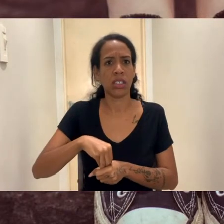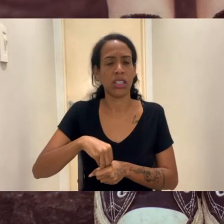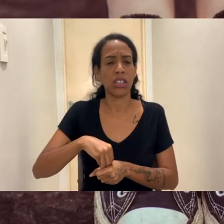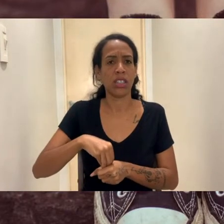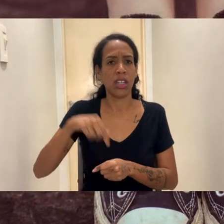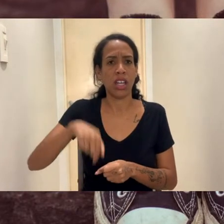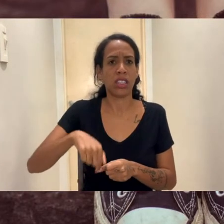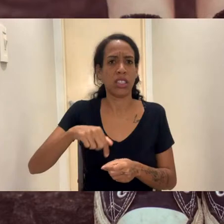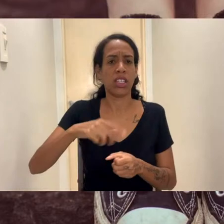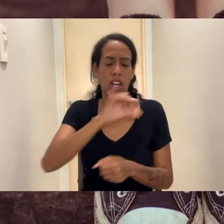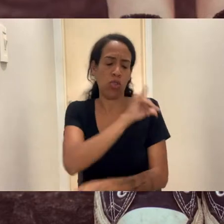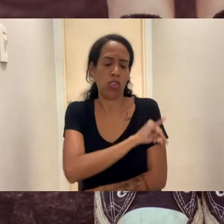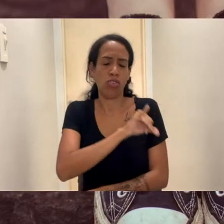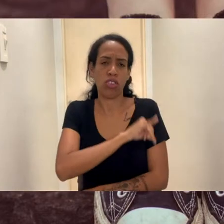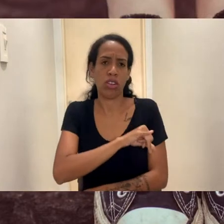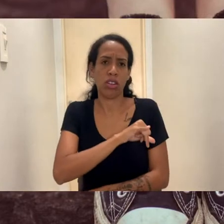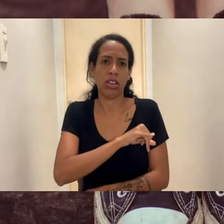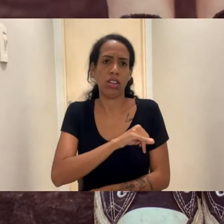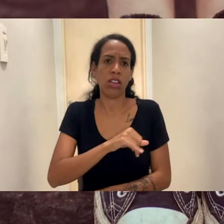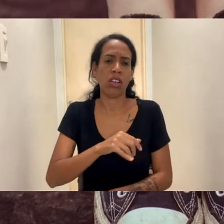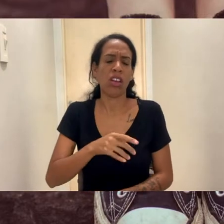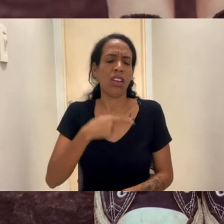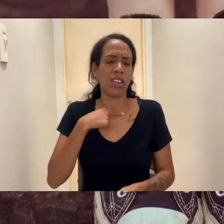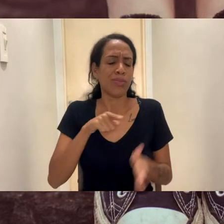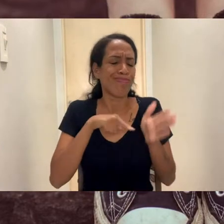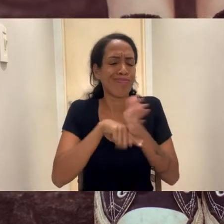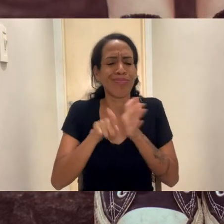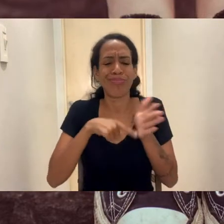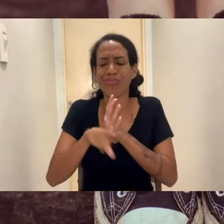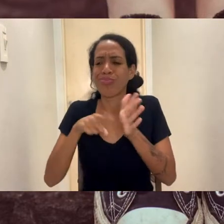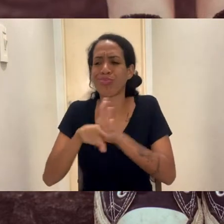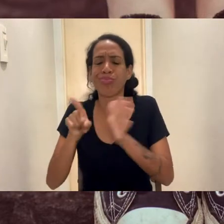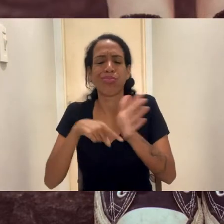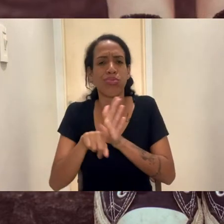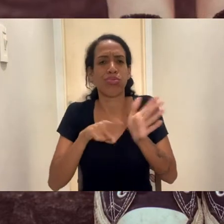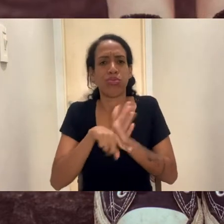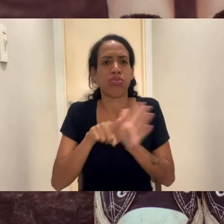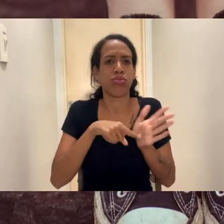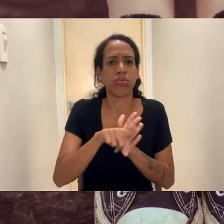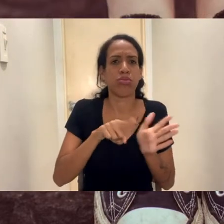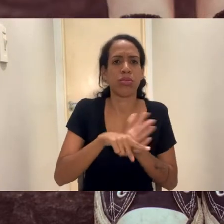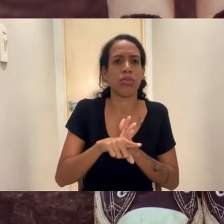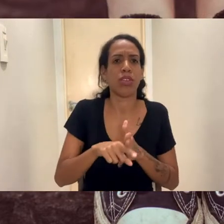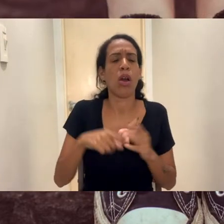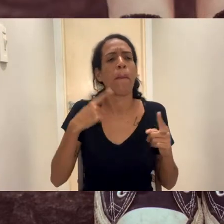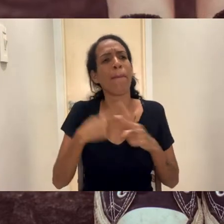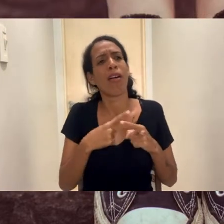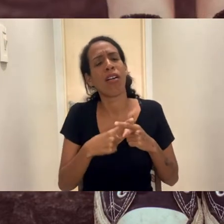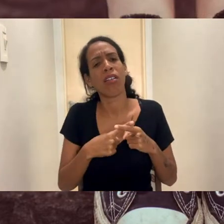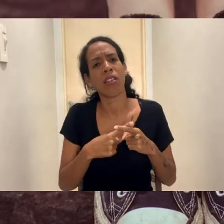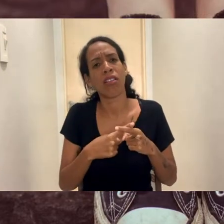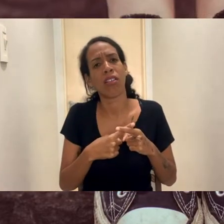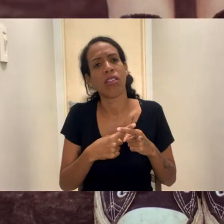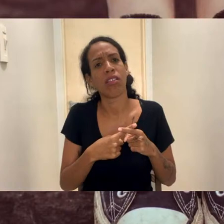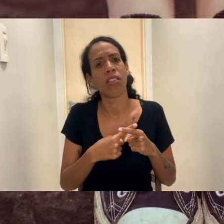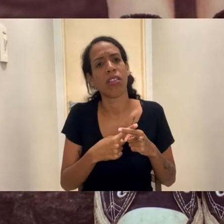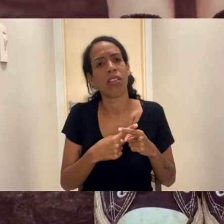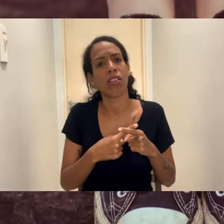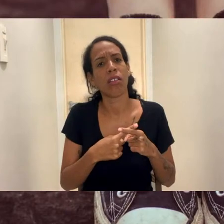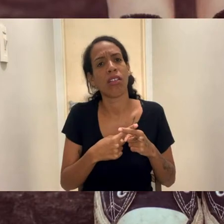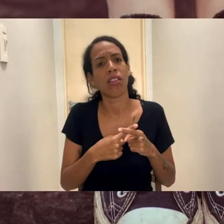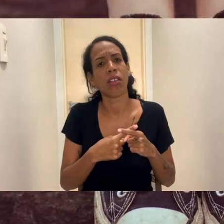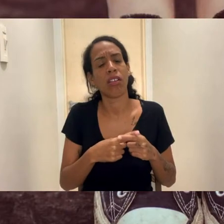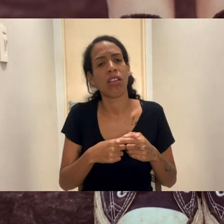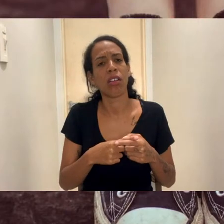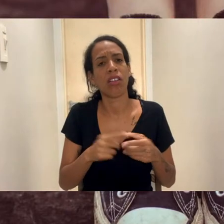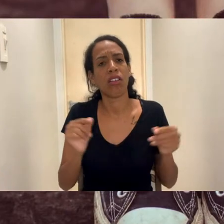da capital do Rio de Janeiro. Fiz uma série de perguntas, né, sobre por que os adolescentes cumpriam